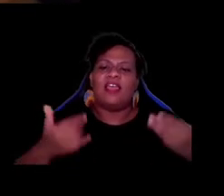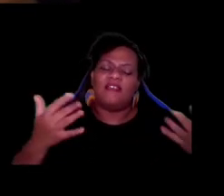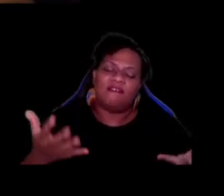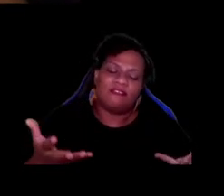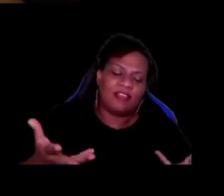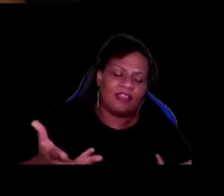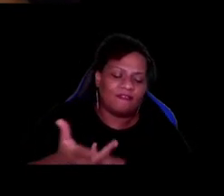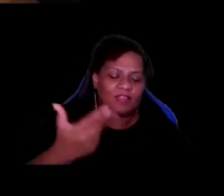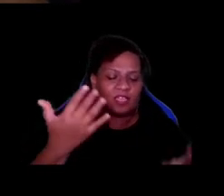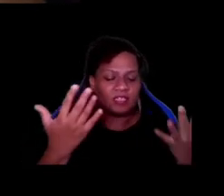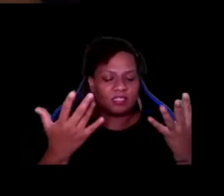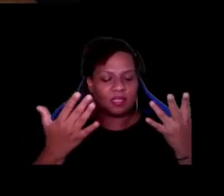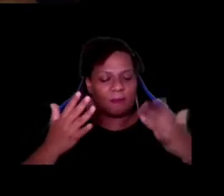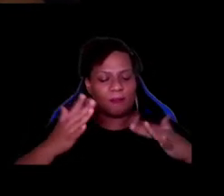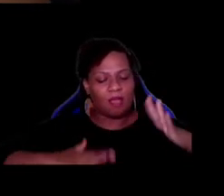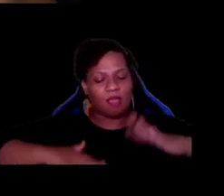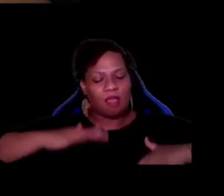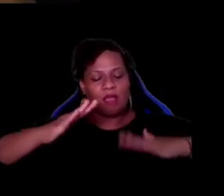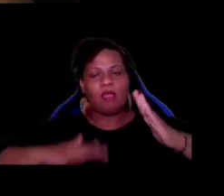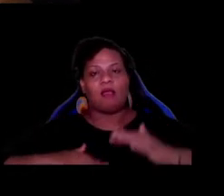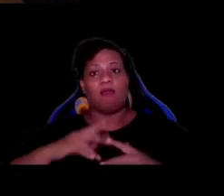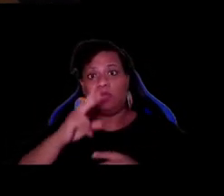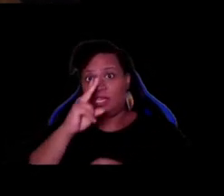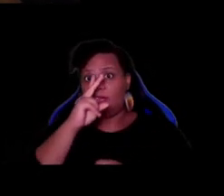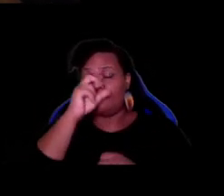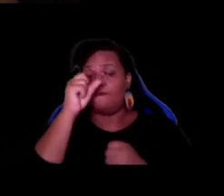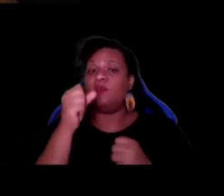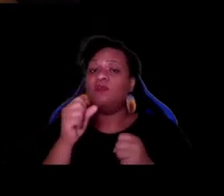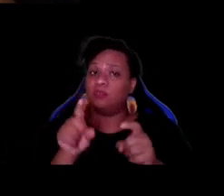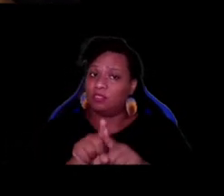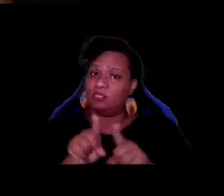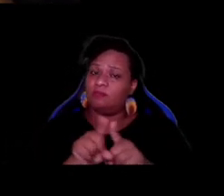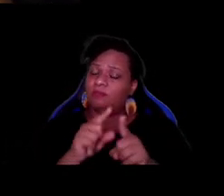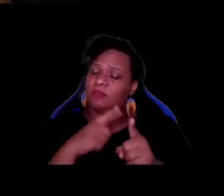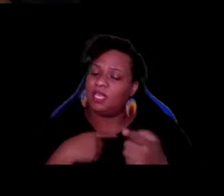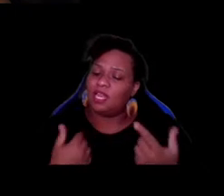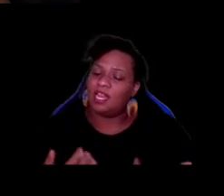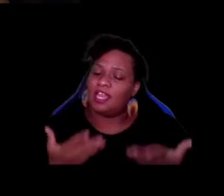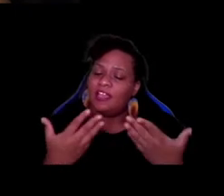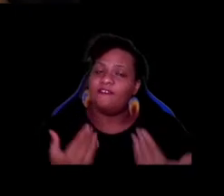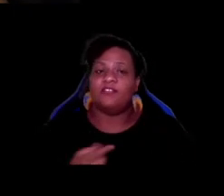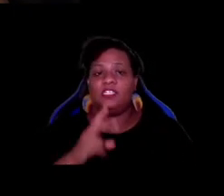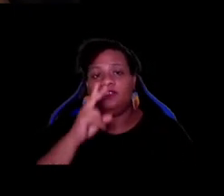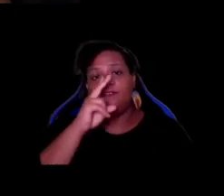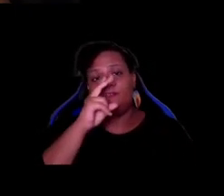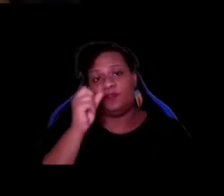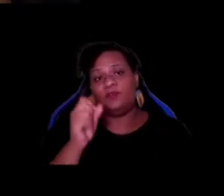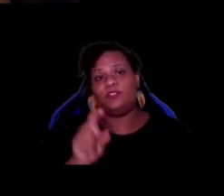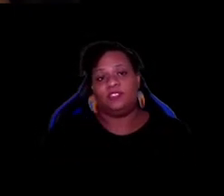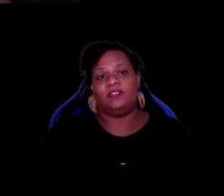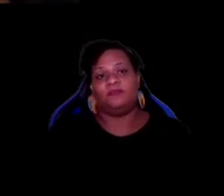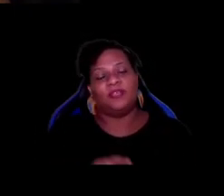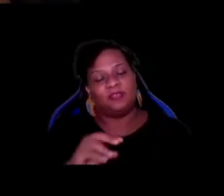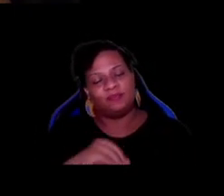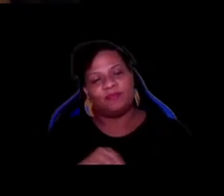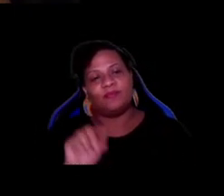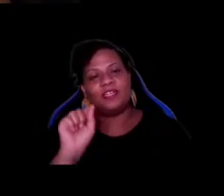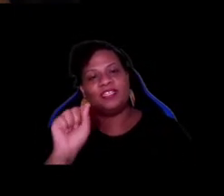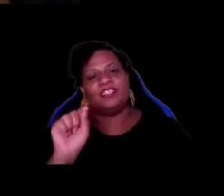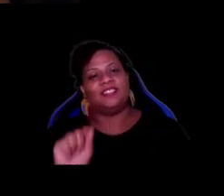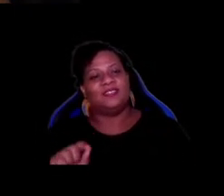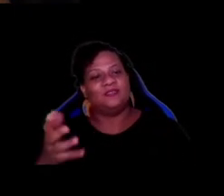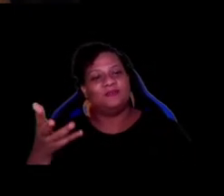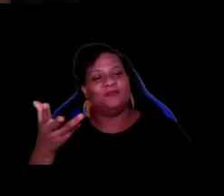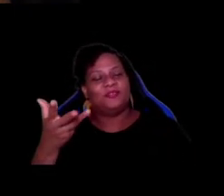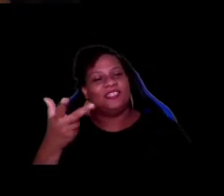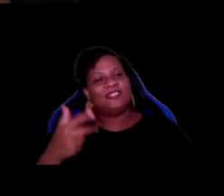mão, né, e a força também, que tem que ter leveza e força ao mesmo tempo. Estou, né, aí para isso. Né?